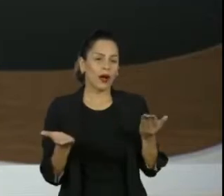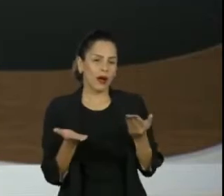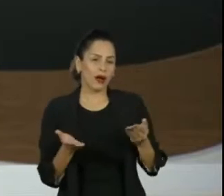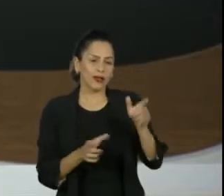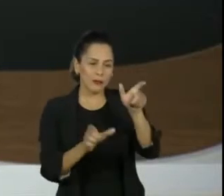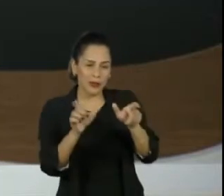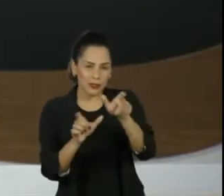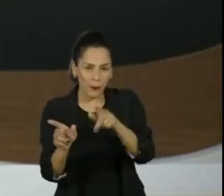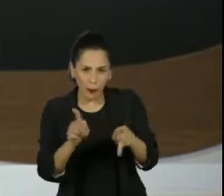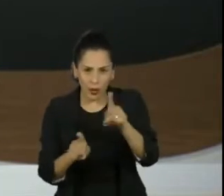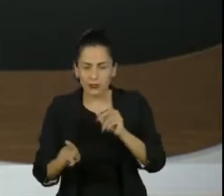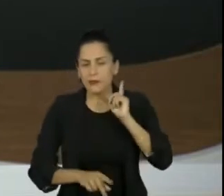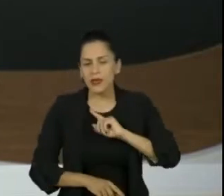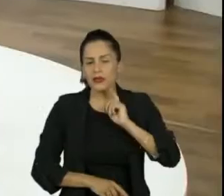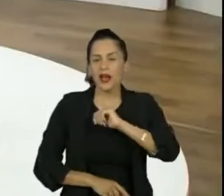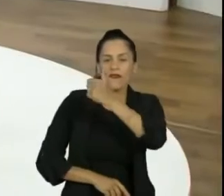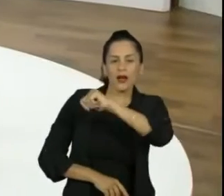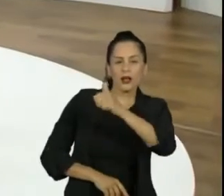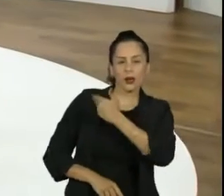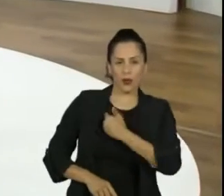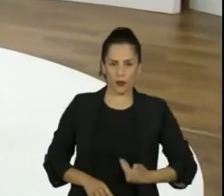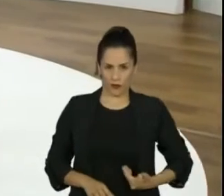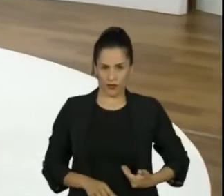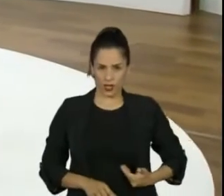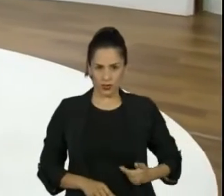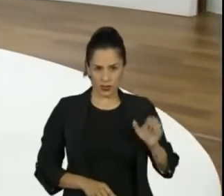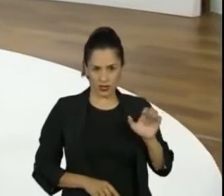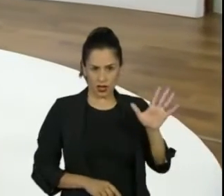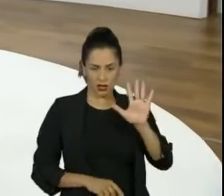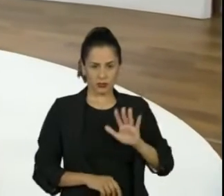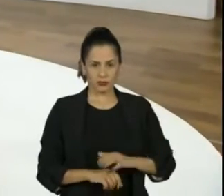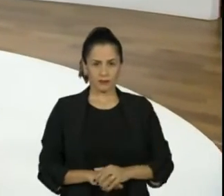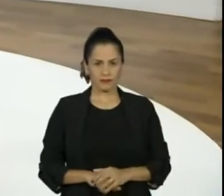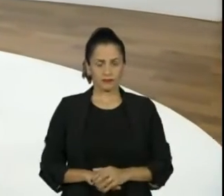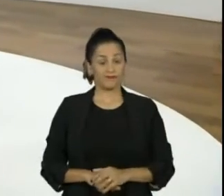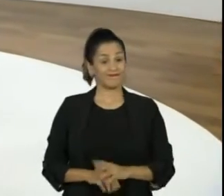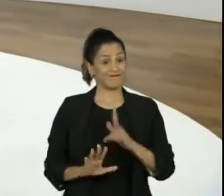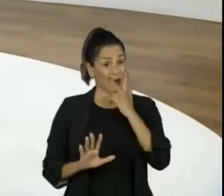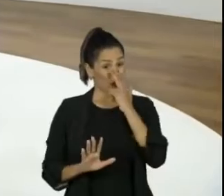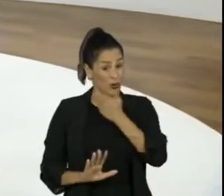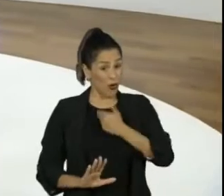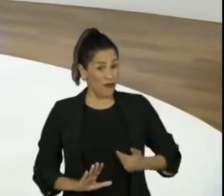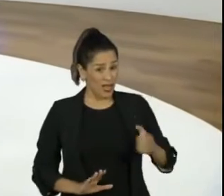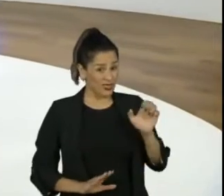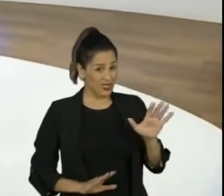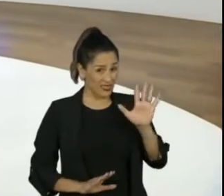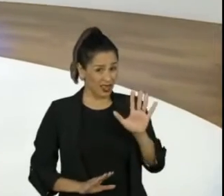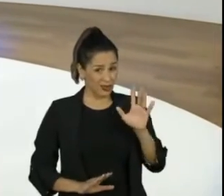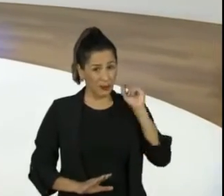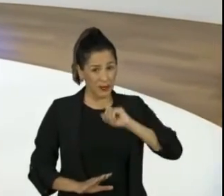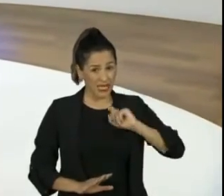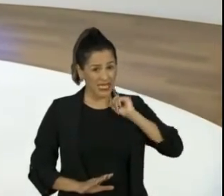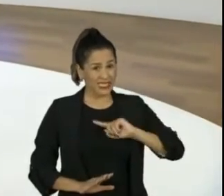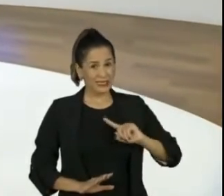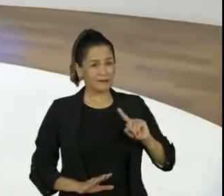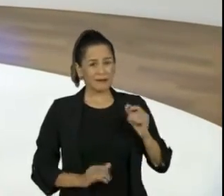Zema? Olha, eu acho que o governo de Minas, além de tudo, está envenenado. Porque